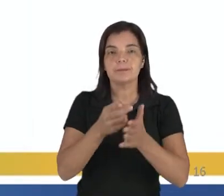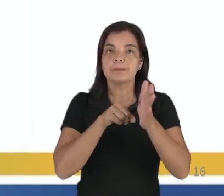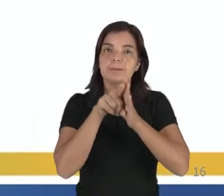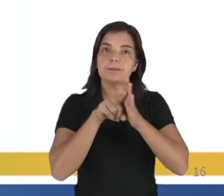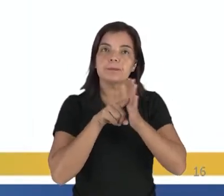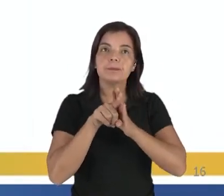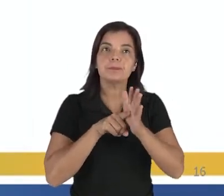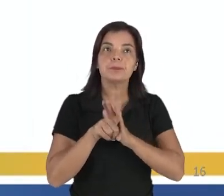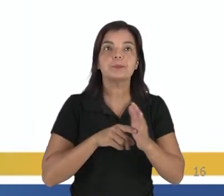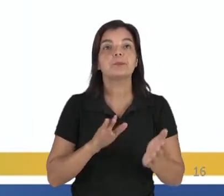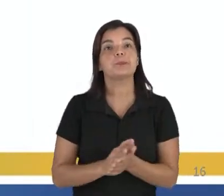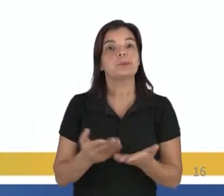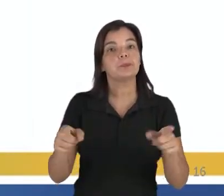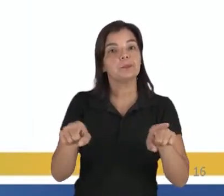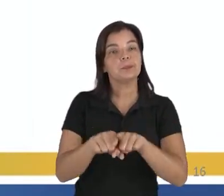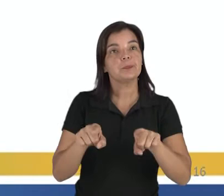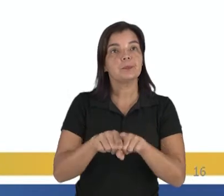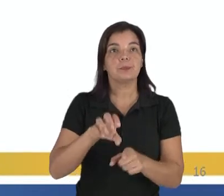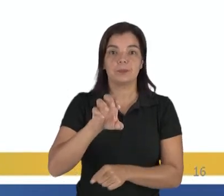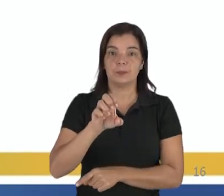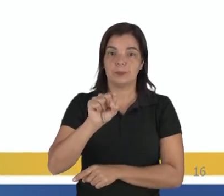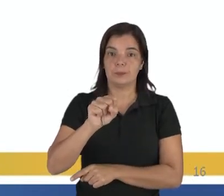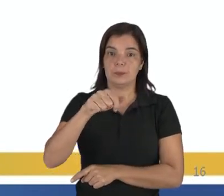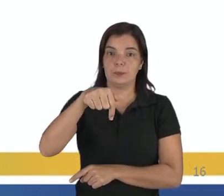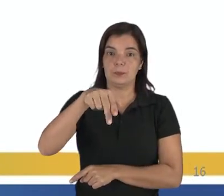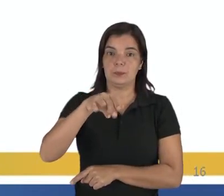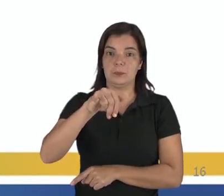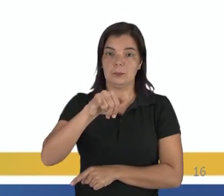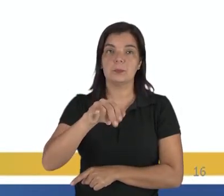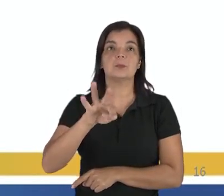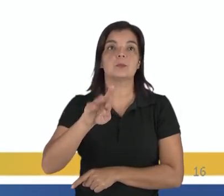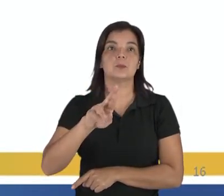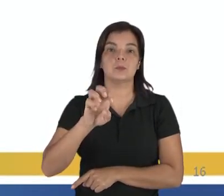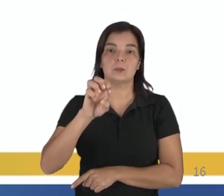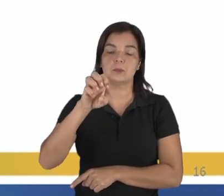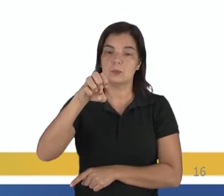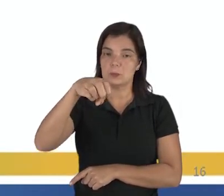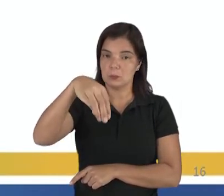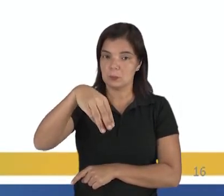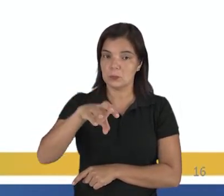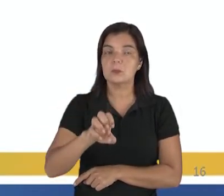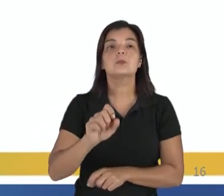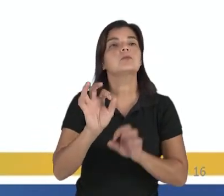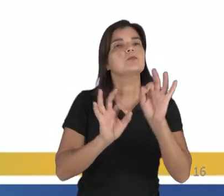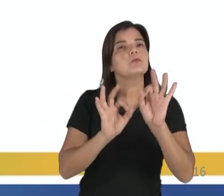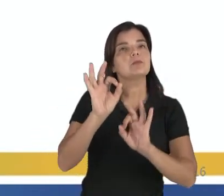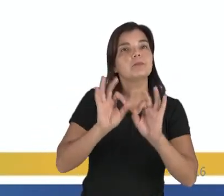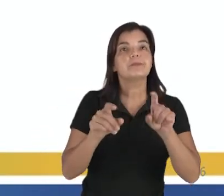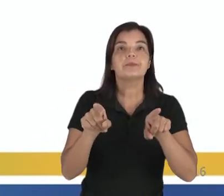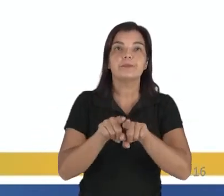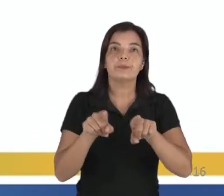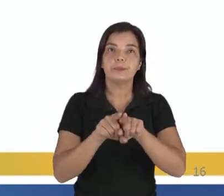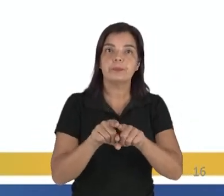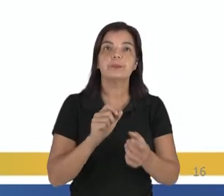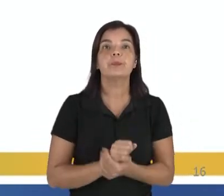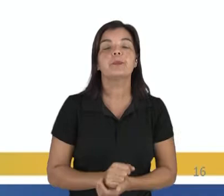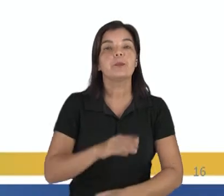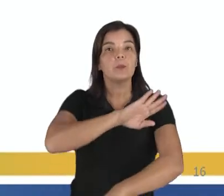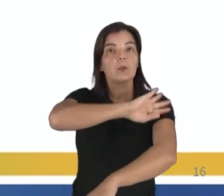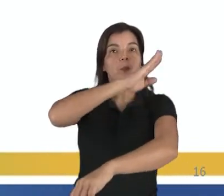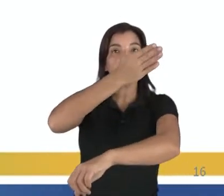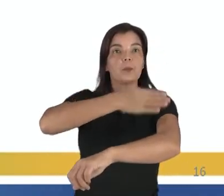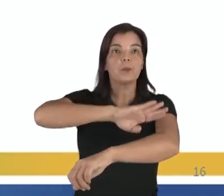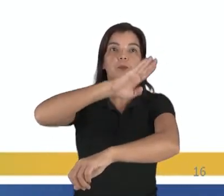pesquisada. E nós temos o esqui extreme, né? Ele é feito nas encostas íngremes das